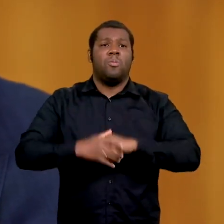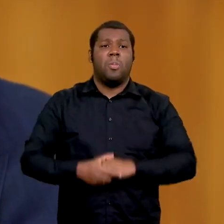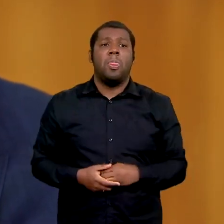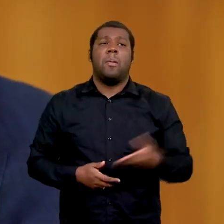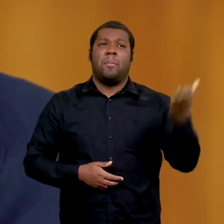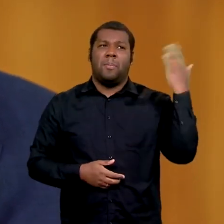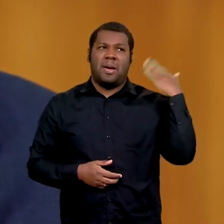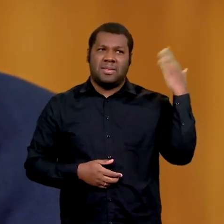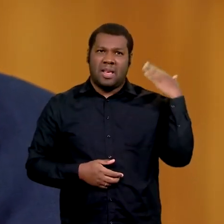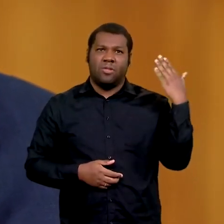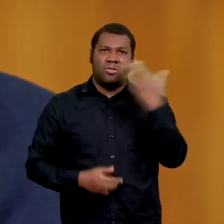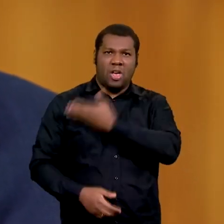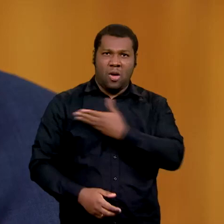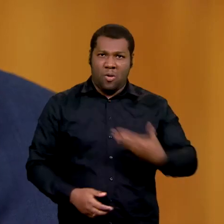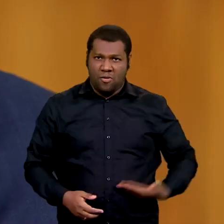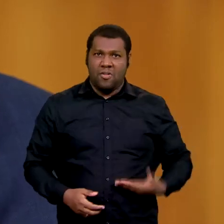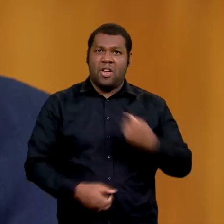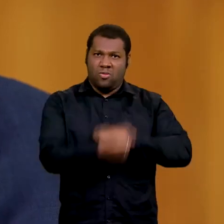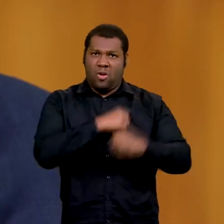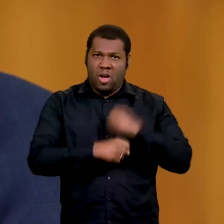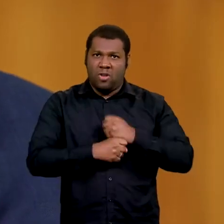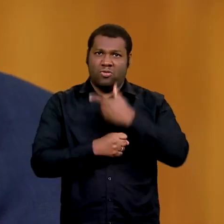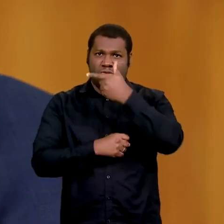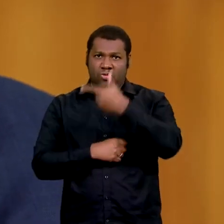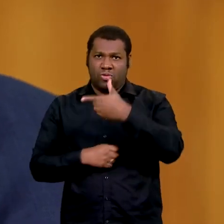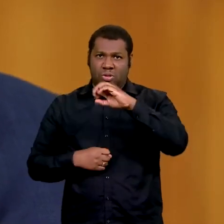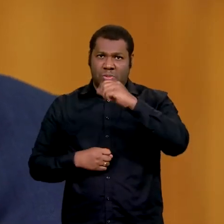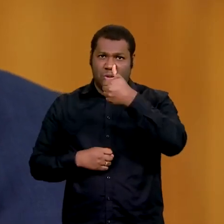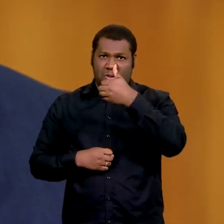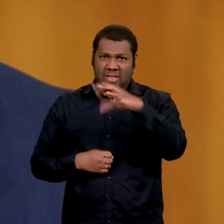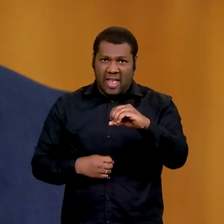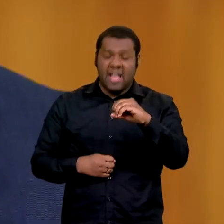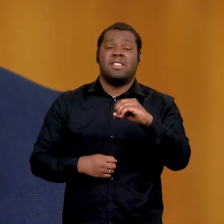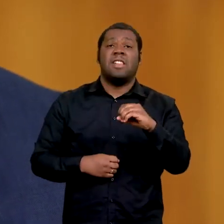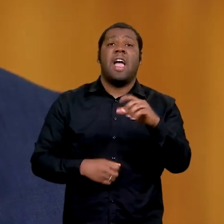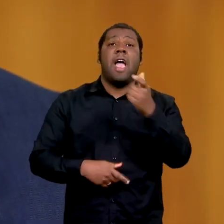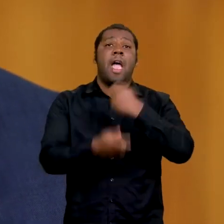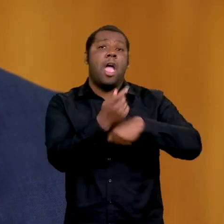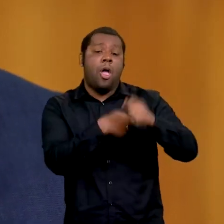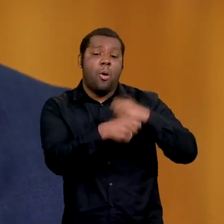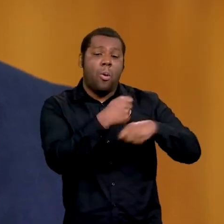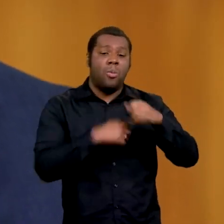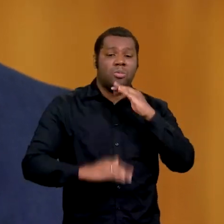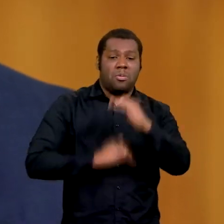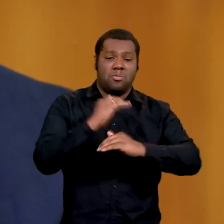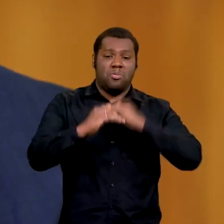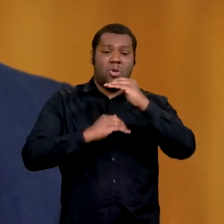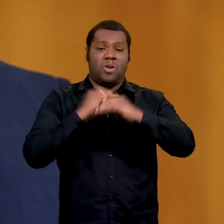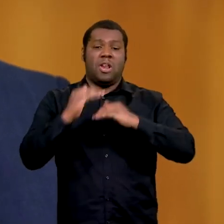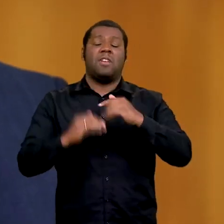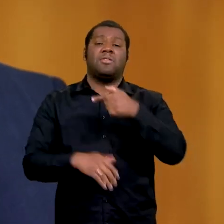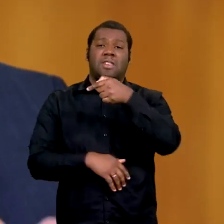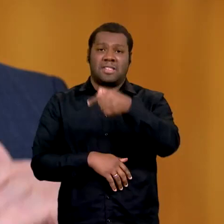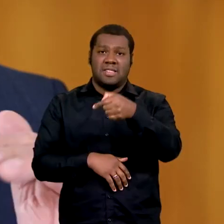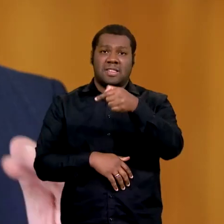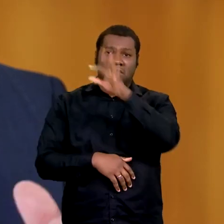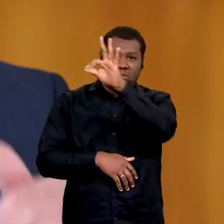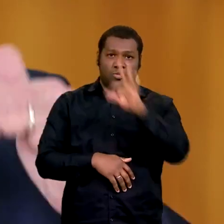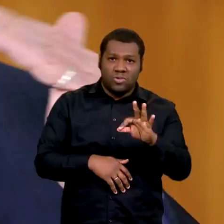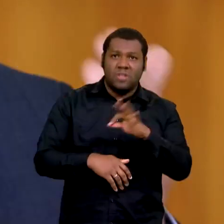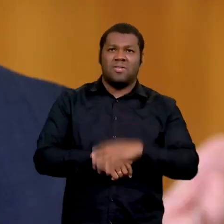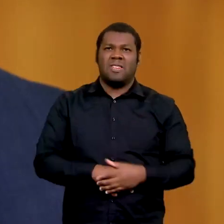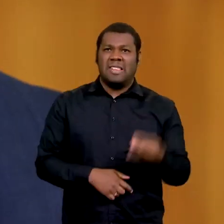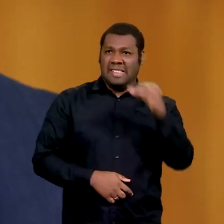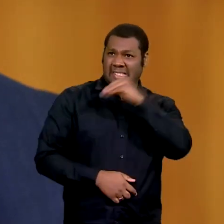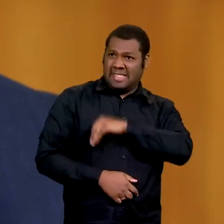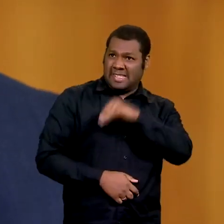o governo de 2010 a economia crescia sete e meio por cento é importante lembrar que o salário mínimo tinha